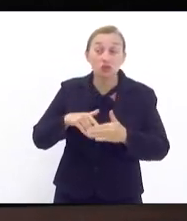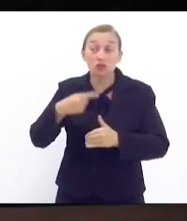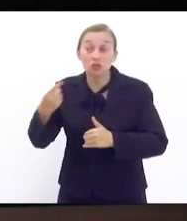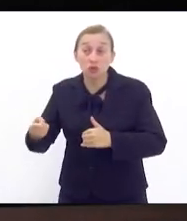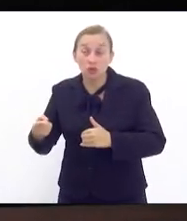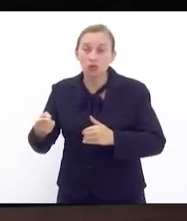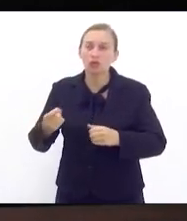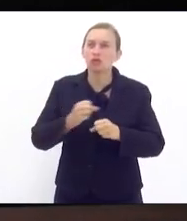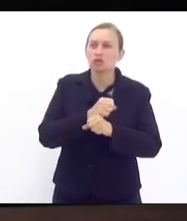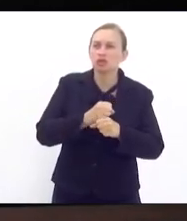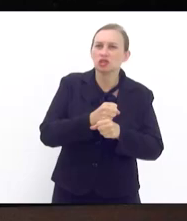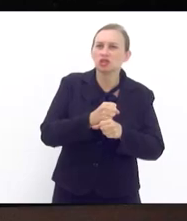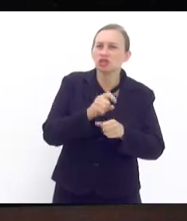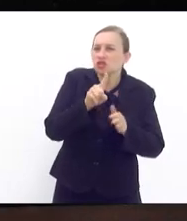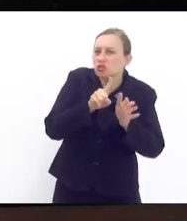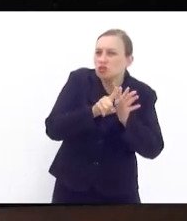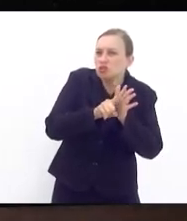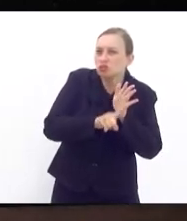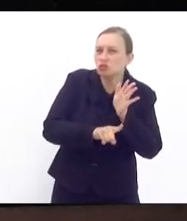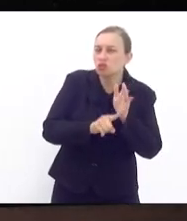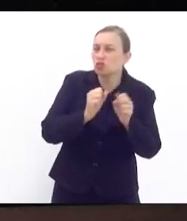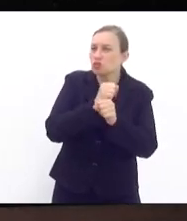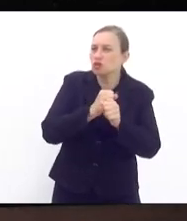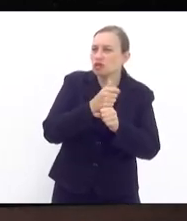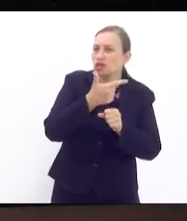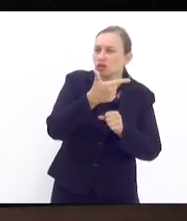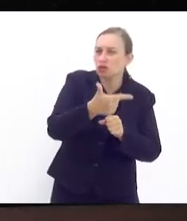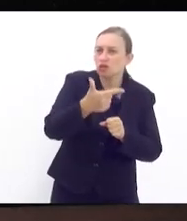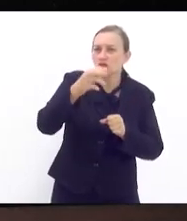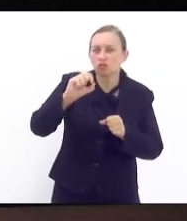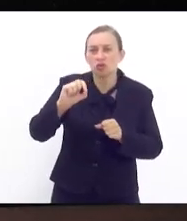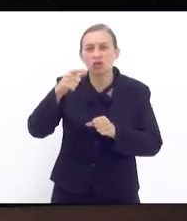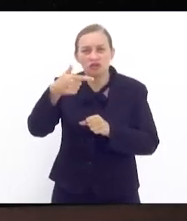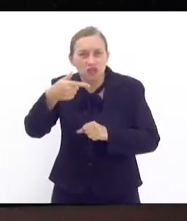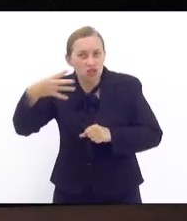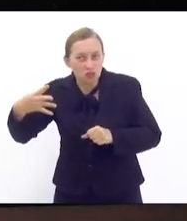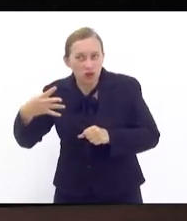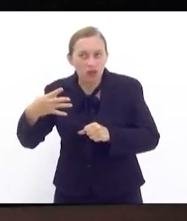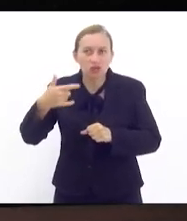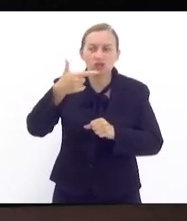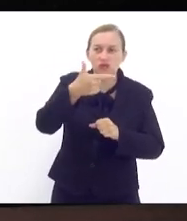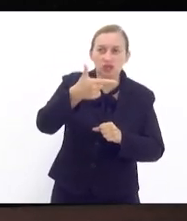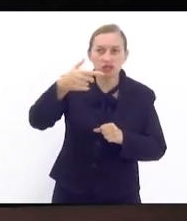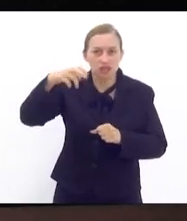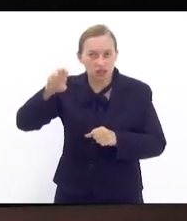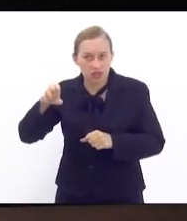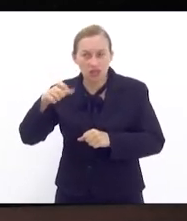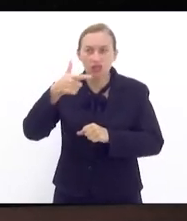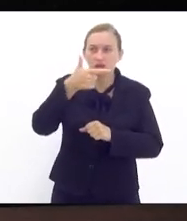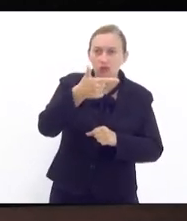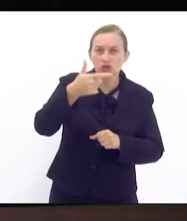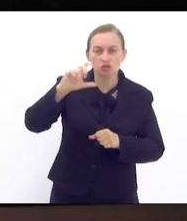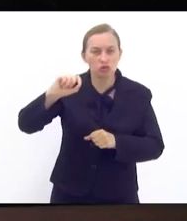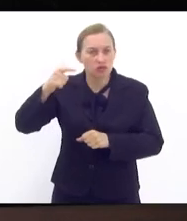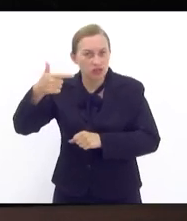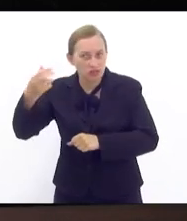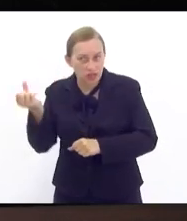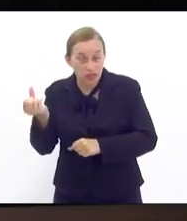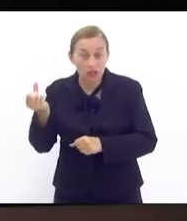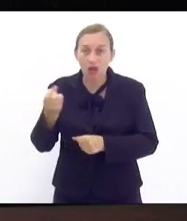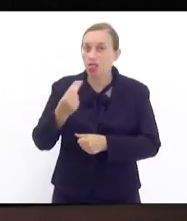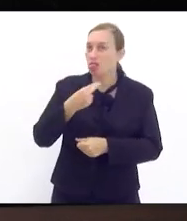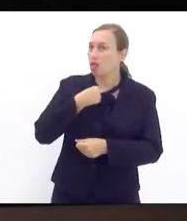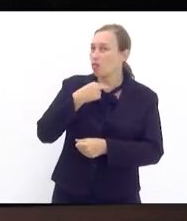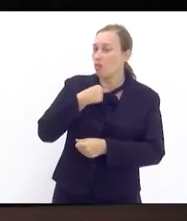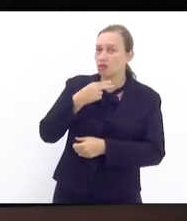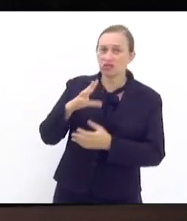de déficits crescentes entre os anos 2024, 2025 e 2026. E eu não posso